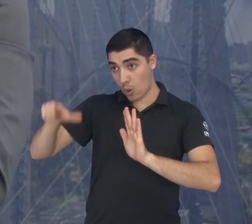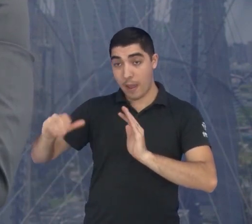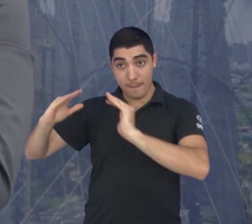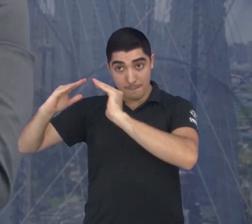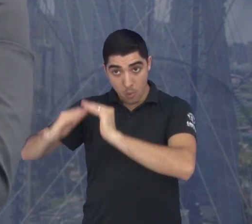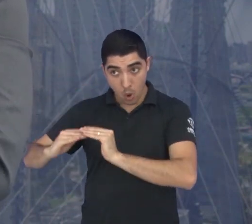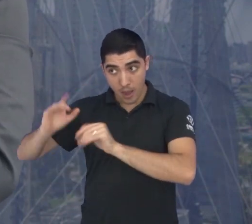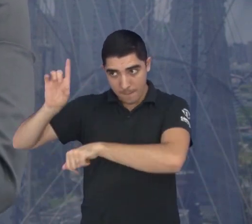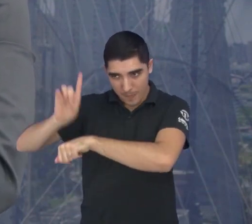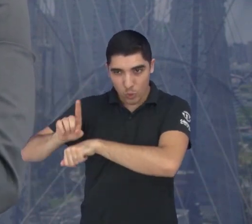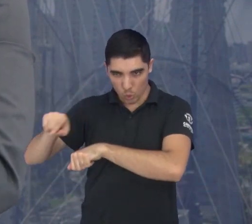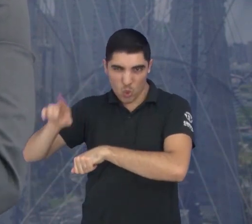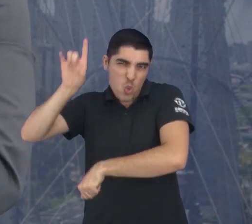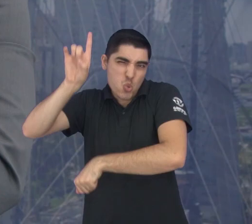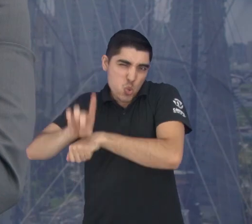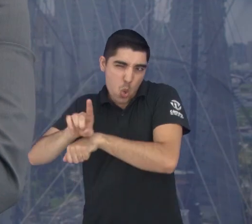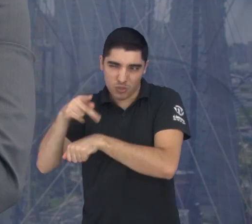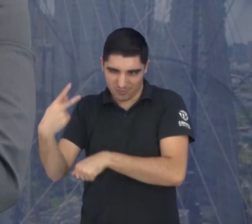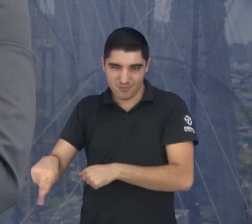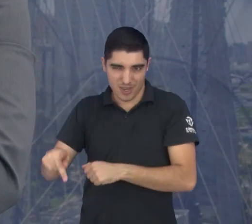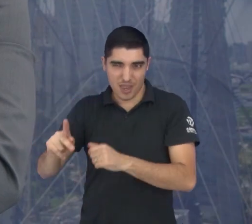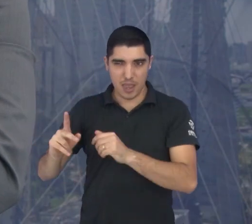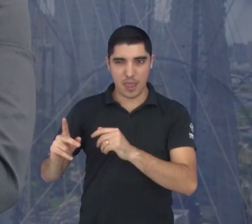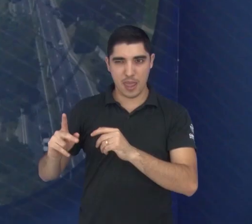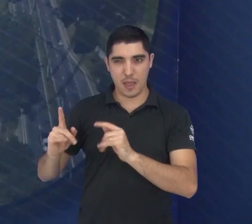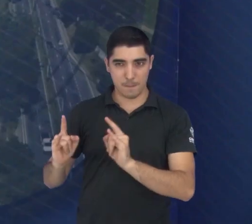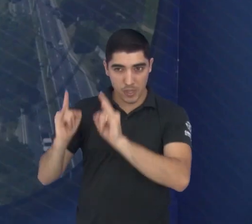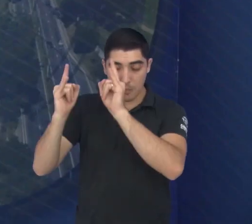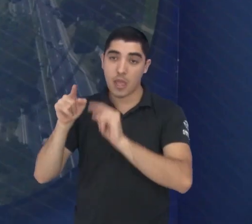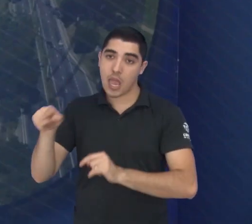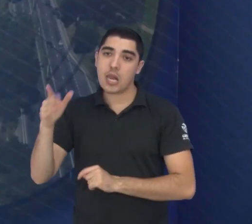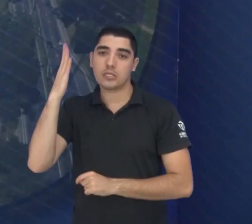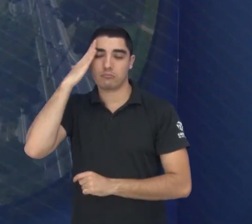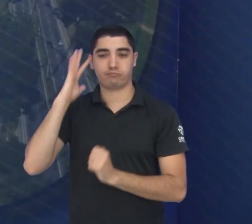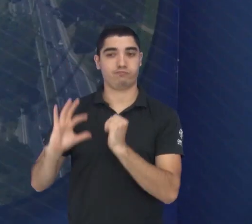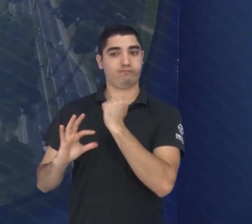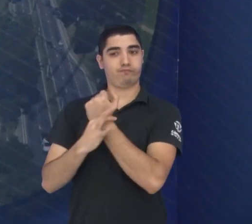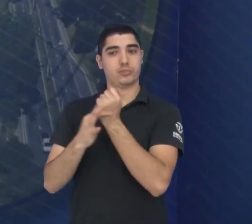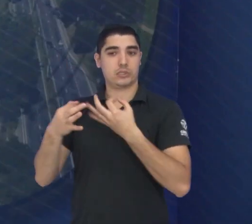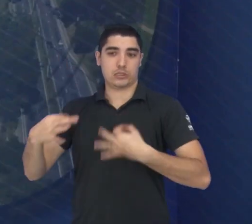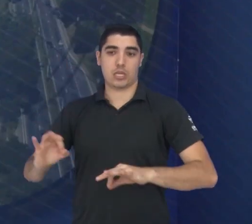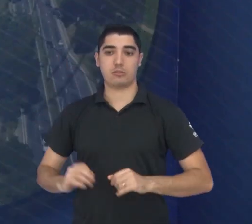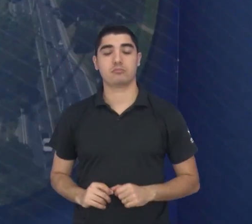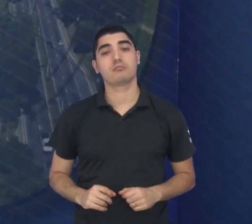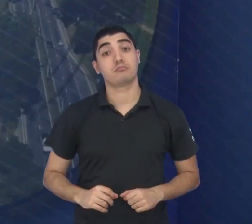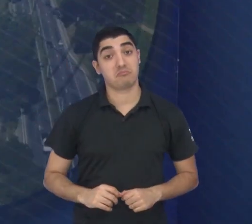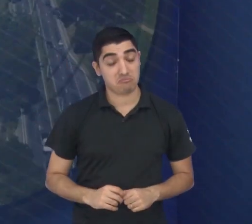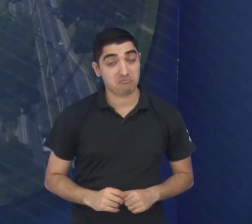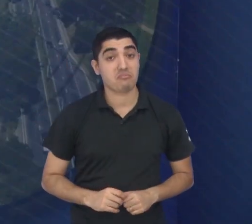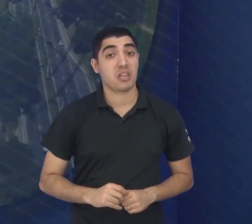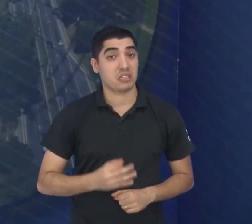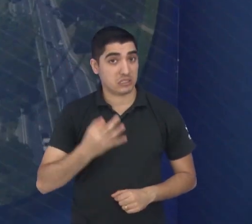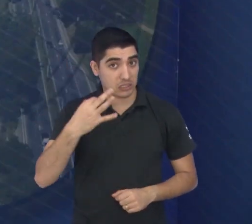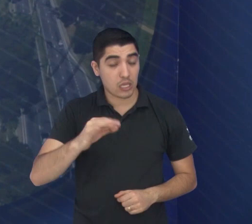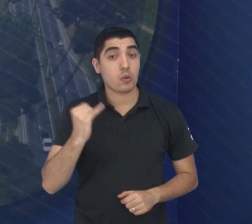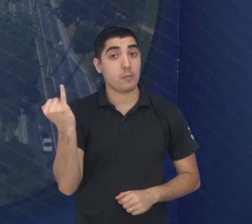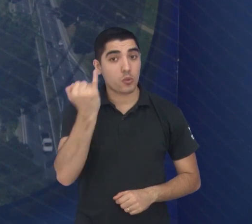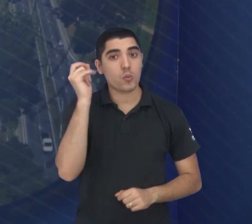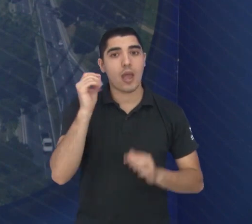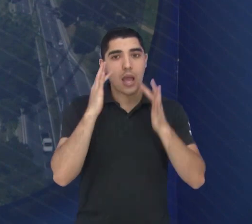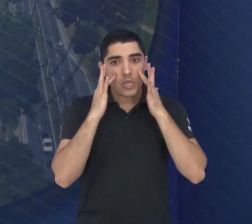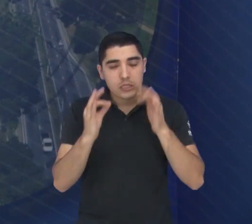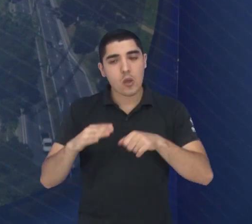do apartamento, para ele ter uma maior segurança também. Tá aí, tá joia. Atenção, então converse, vamos